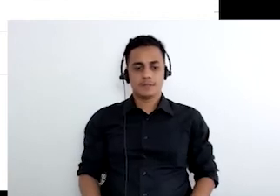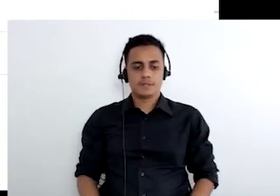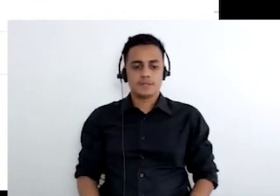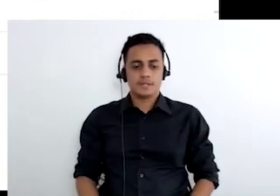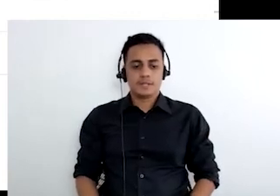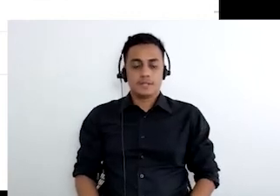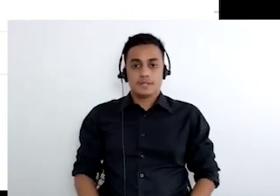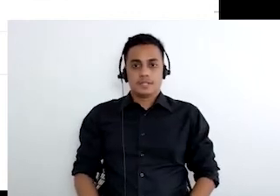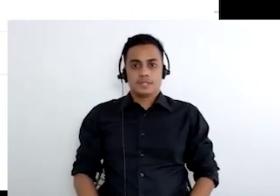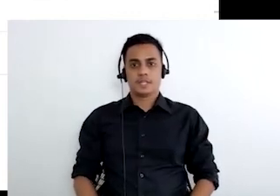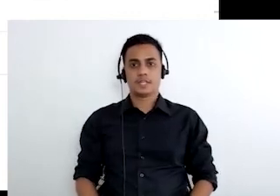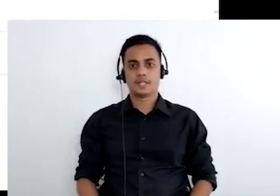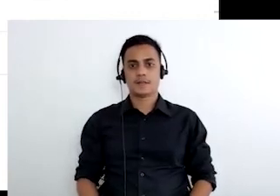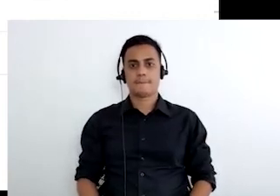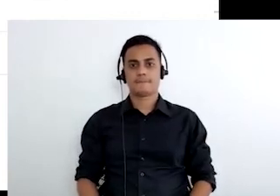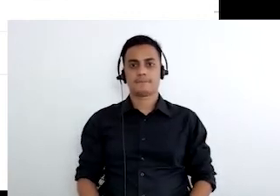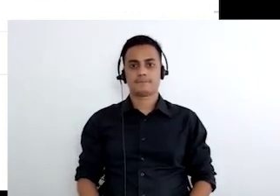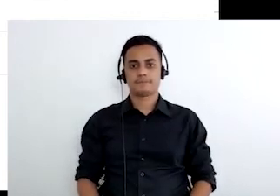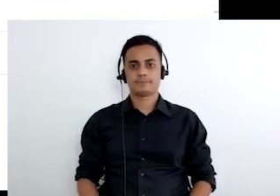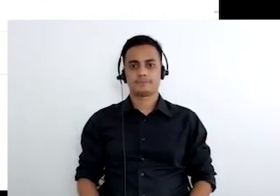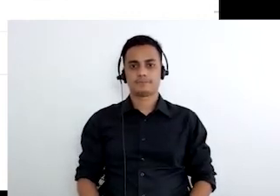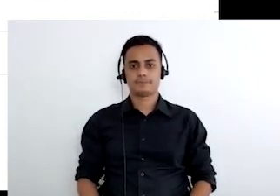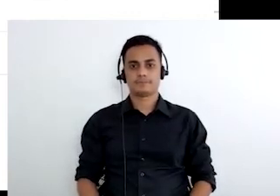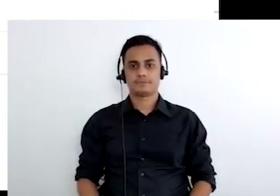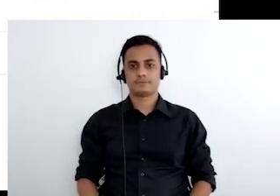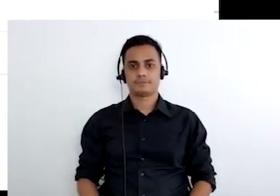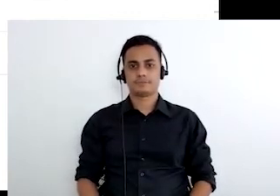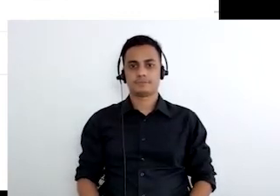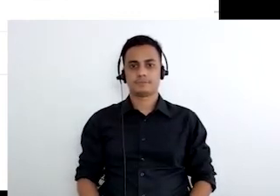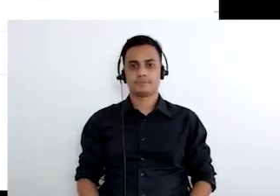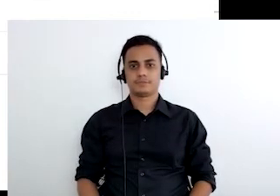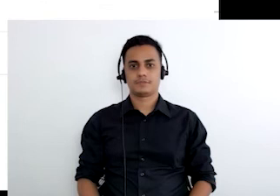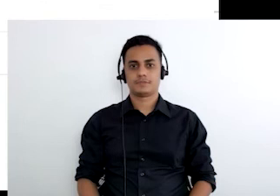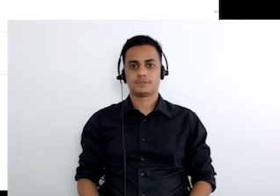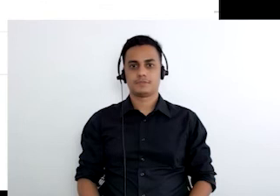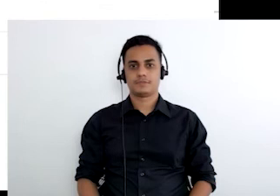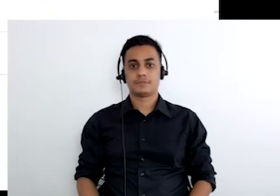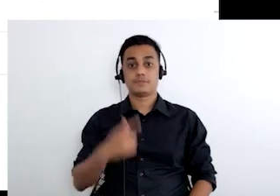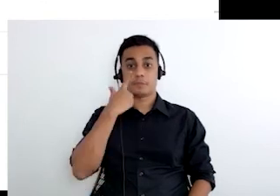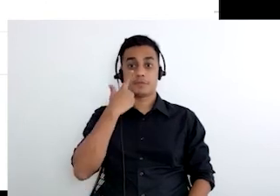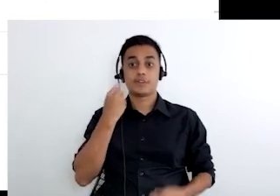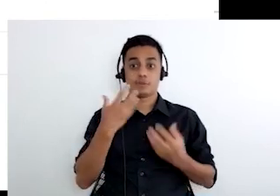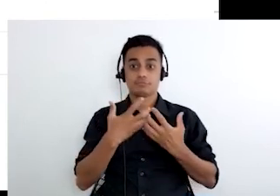Preciso. E vamos fazer uma pausa de 1/4 do tempo aqui. Vamos ver como é que tá, como é que fica, gente.